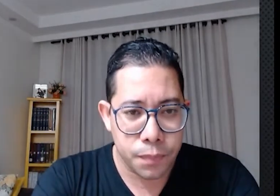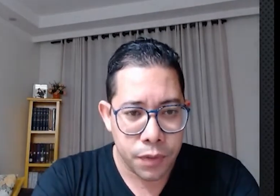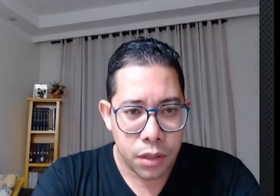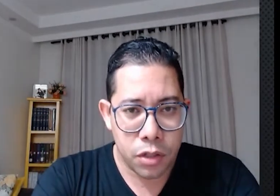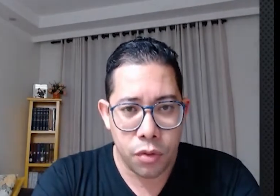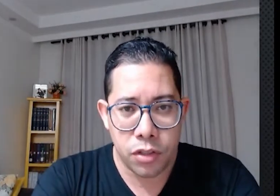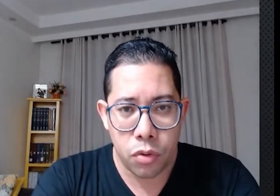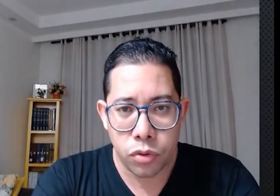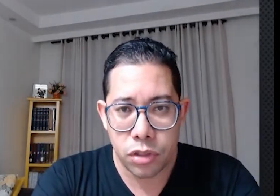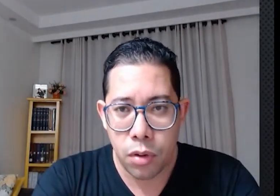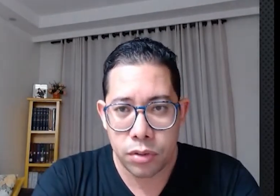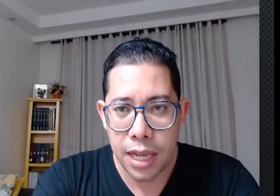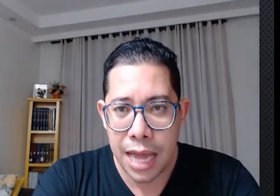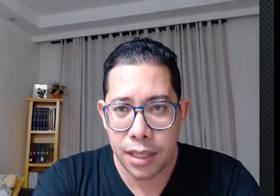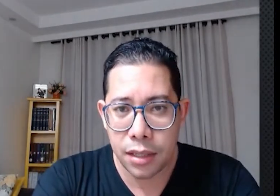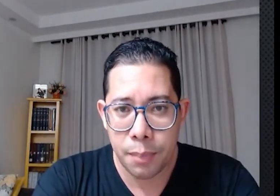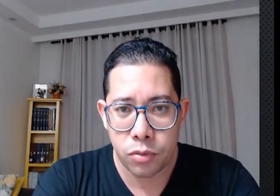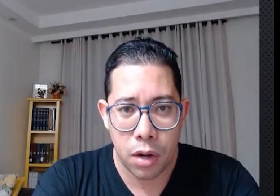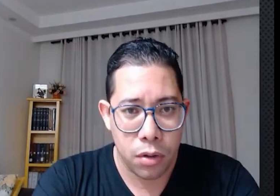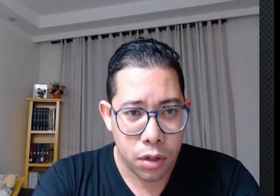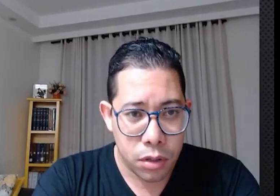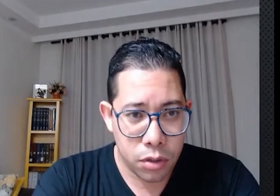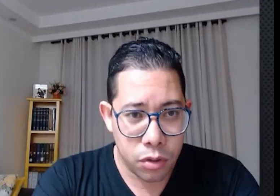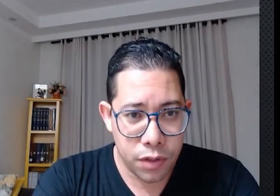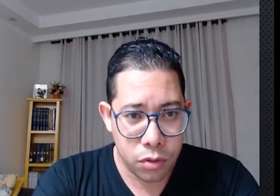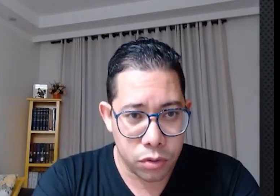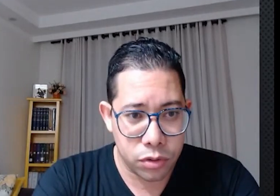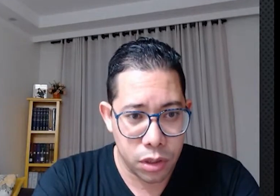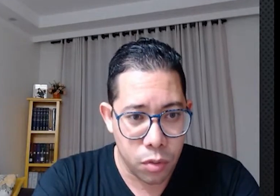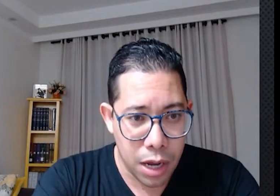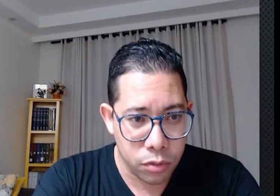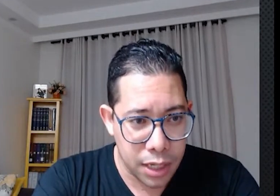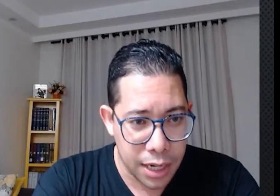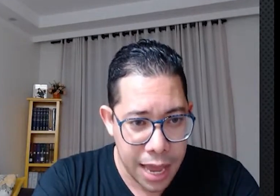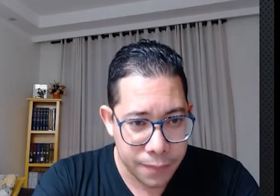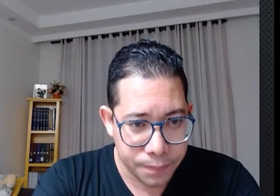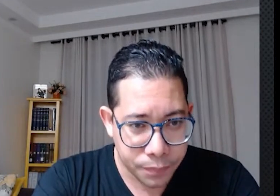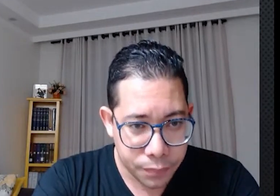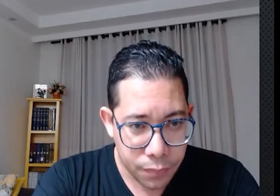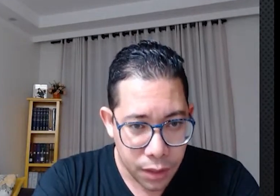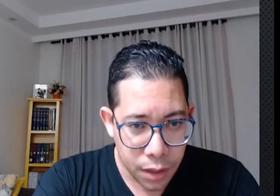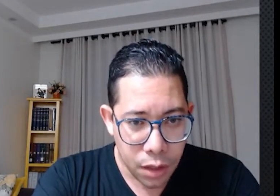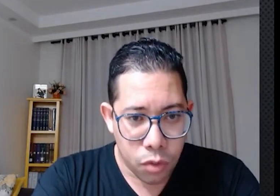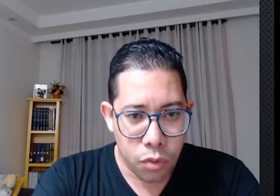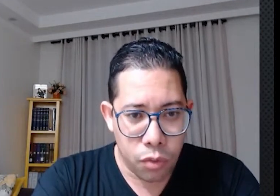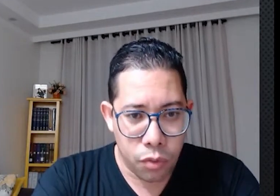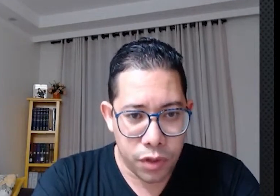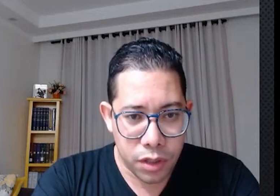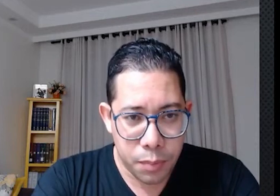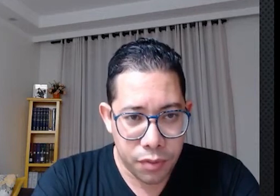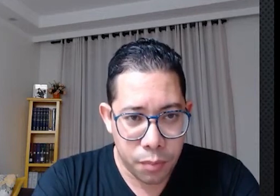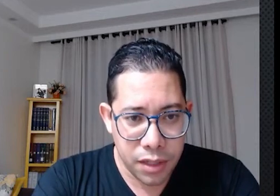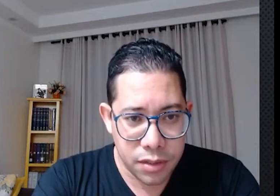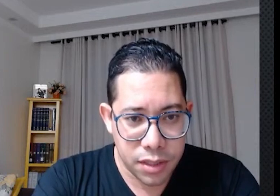vídeo. Deixa eu ver se eu consigo alterar aqui, tá, pessoal? Deixa eu ver se eu consigo alterar o